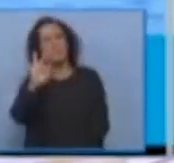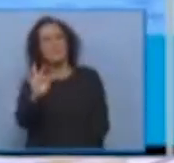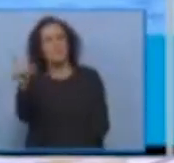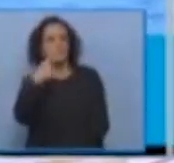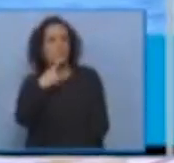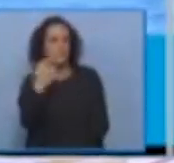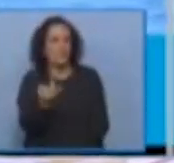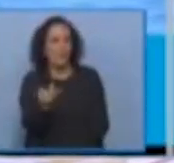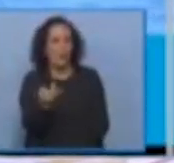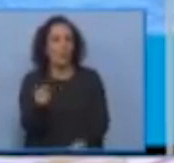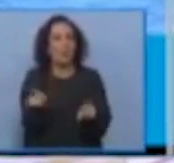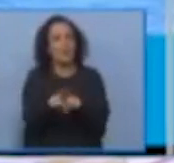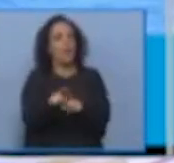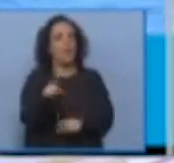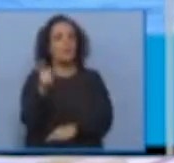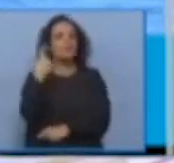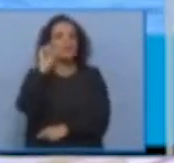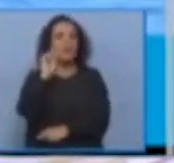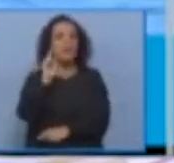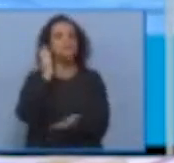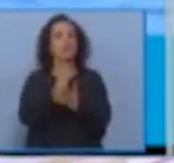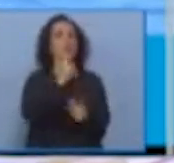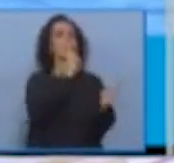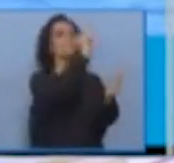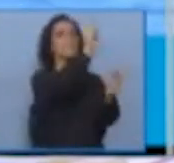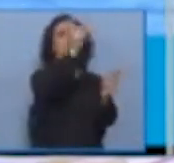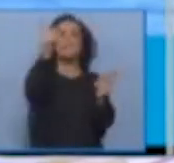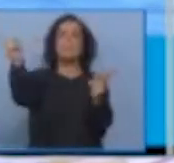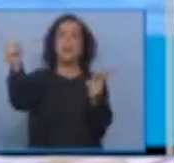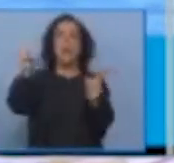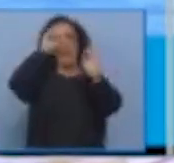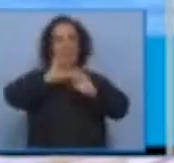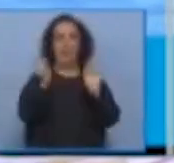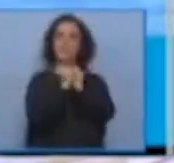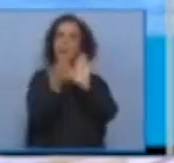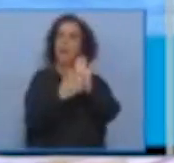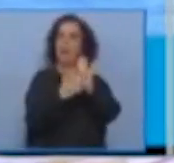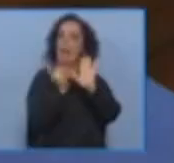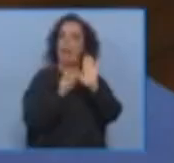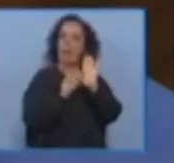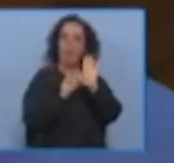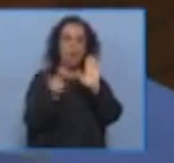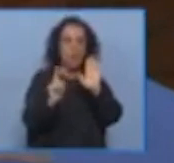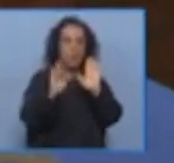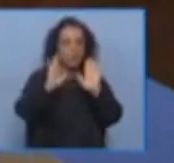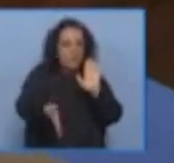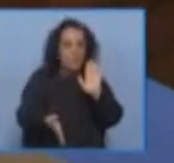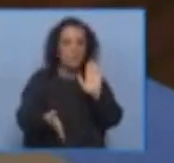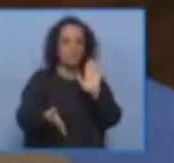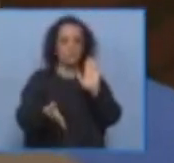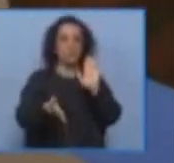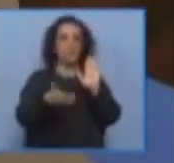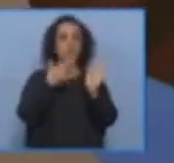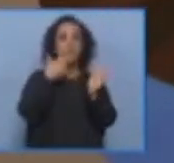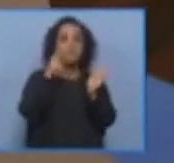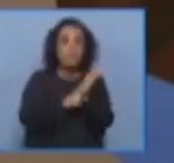basta dar instruções, não basta que tudo fique clarinho no papel, não basta, é preciso que